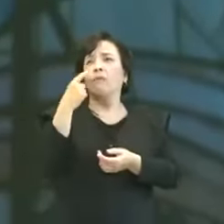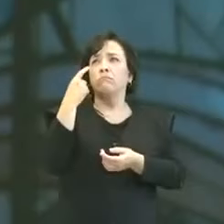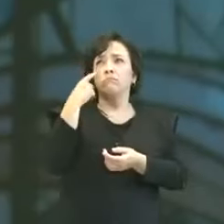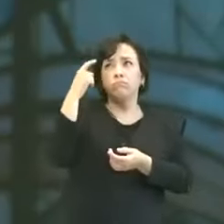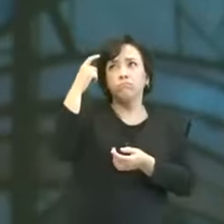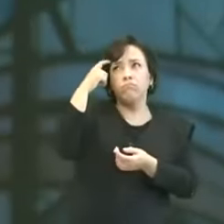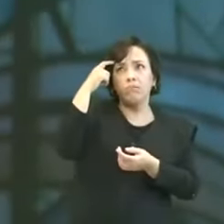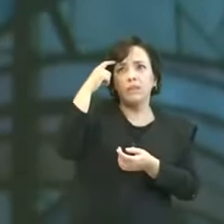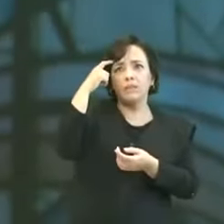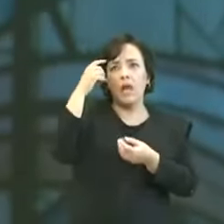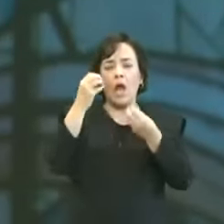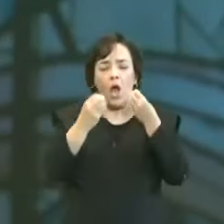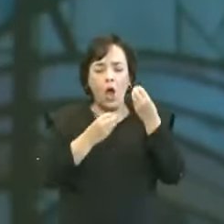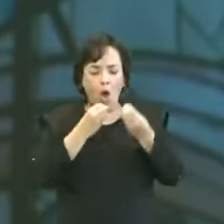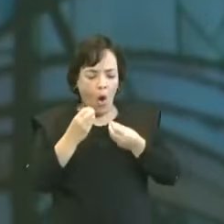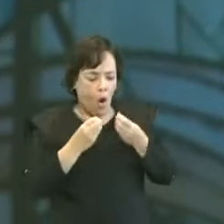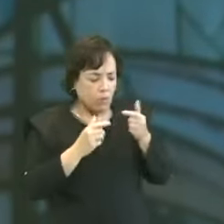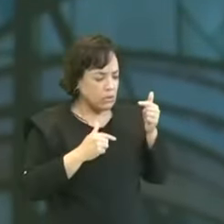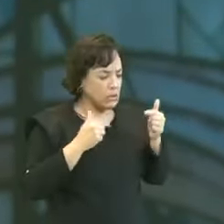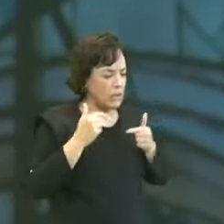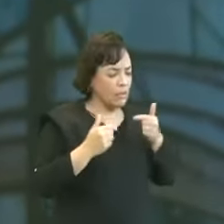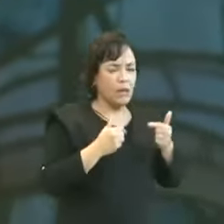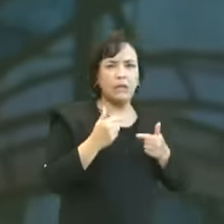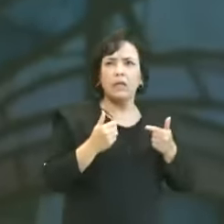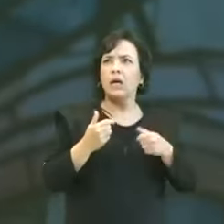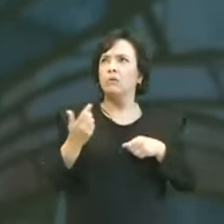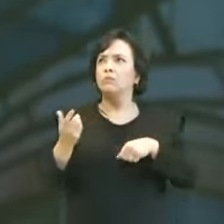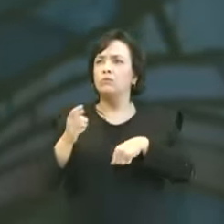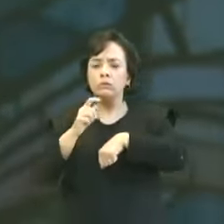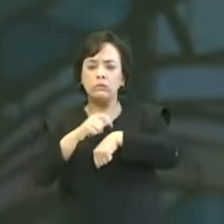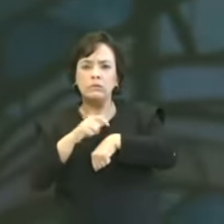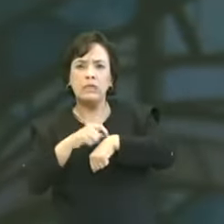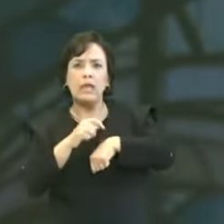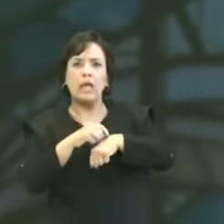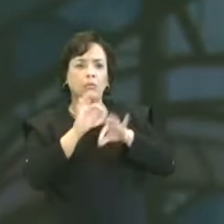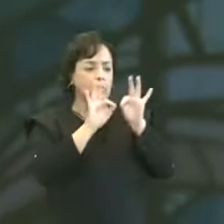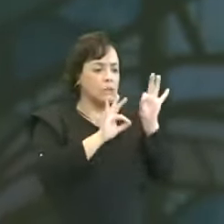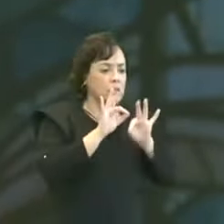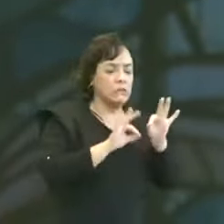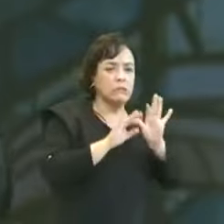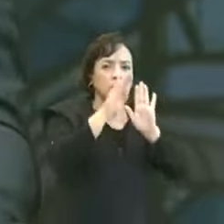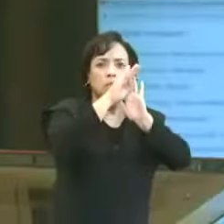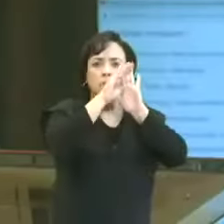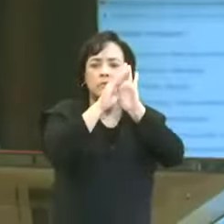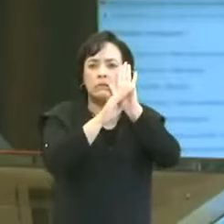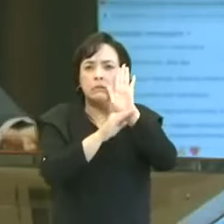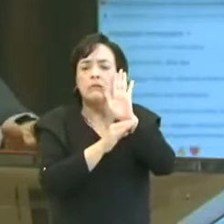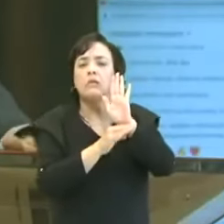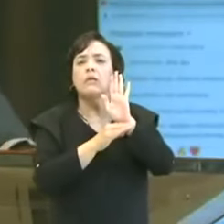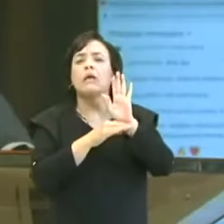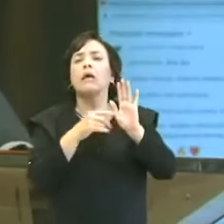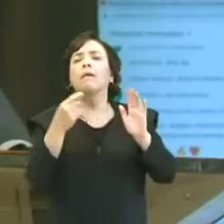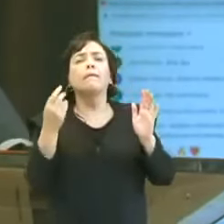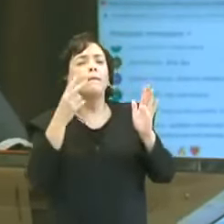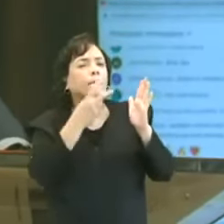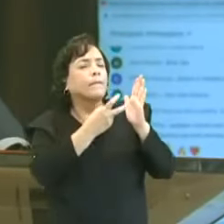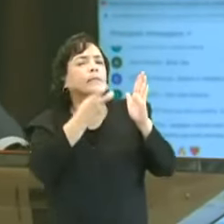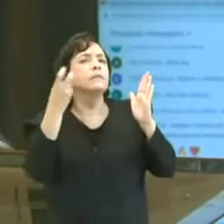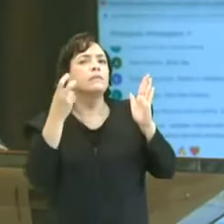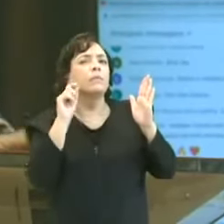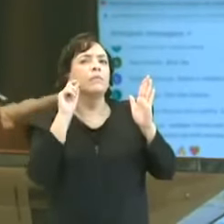recursos, como trabalhamos a questão do tempo e aonde está o nosso pensamento e o nosso coração, vamos perceber